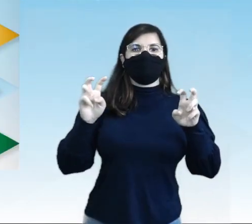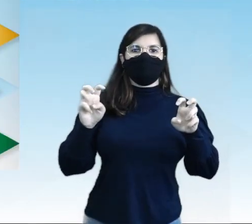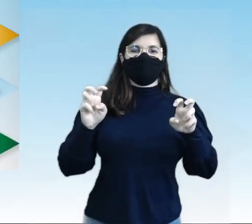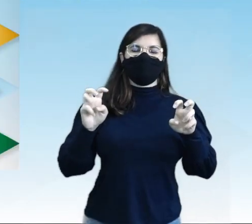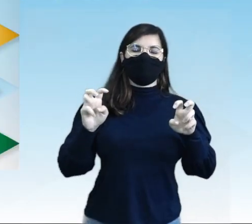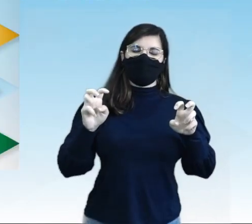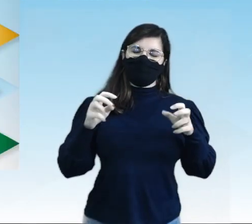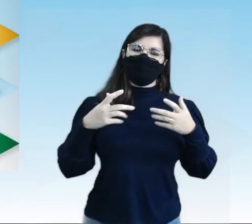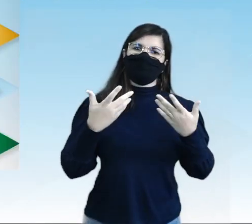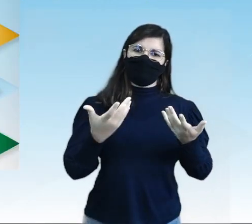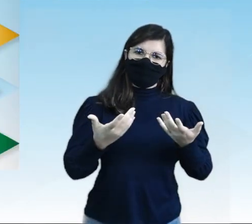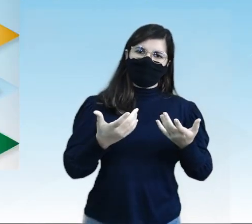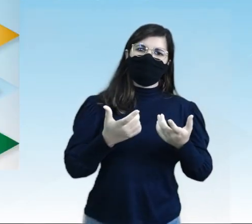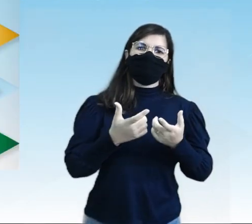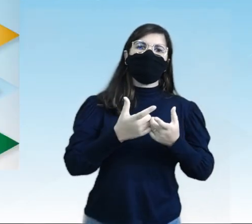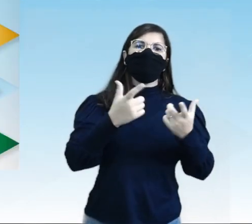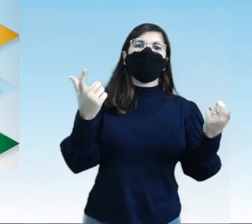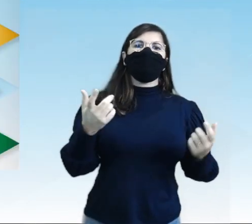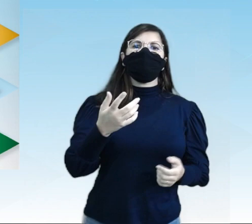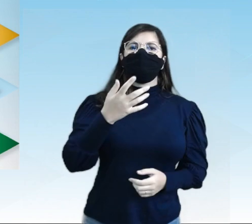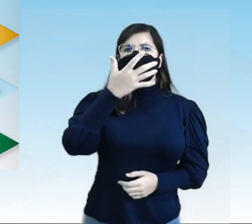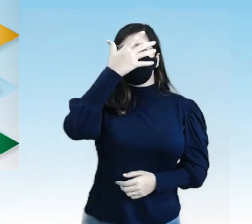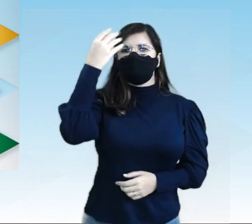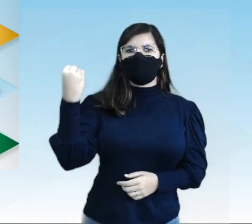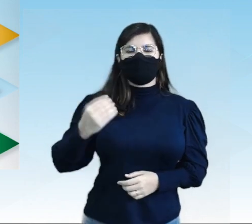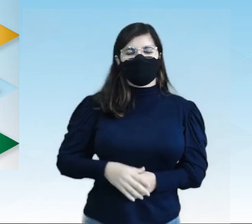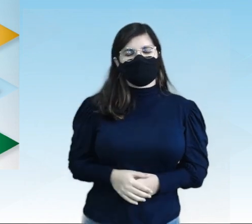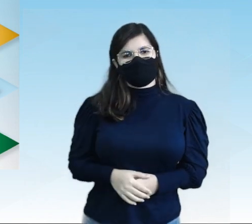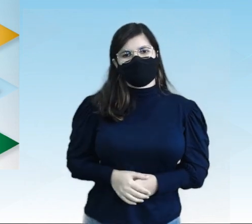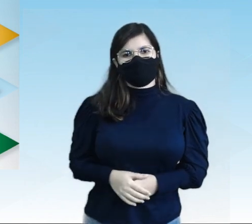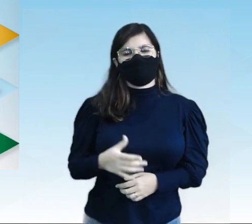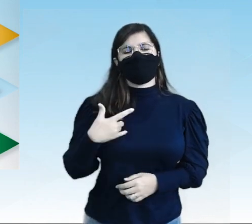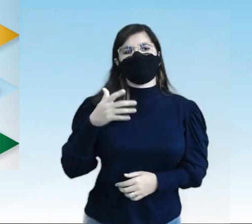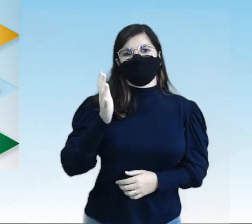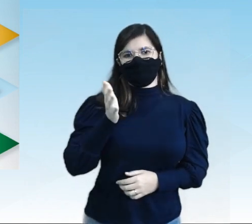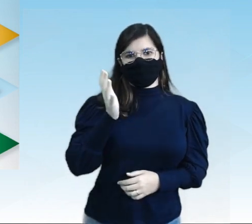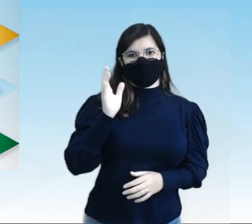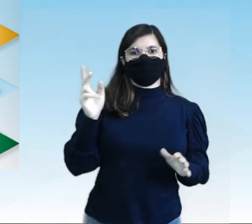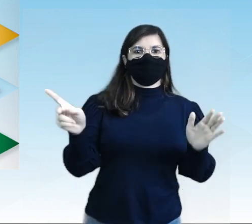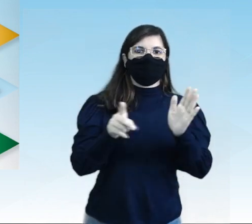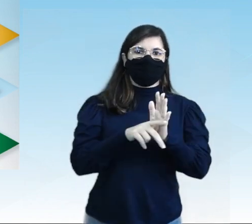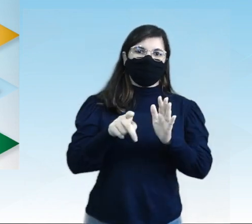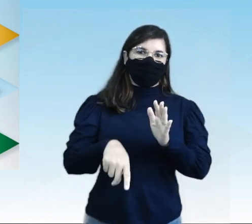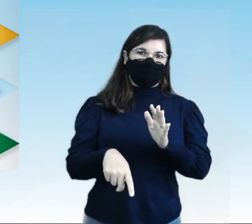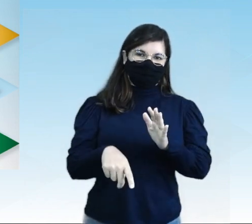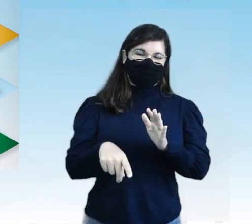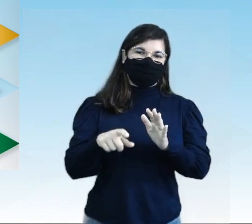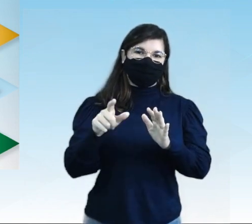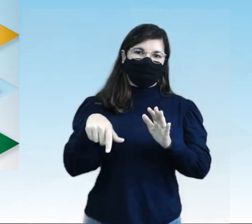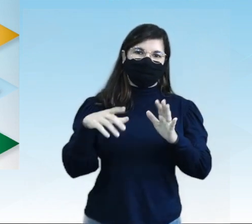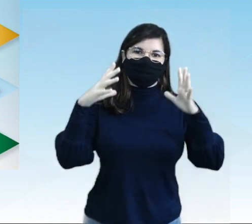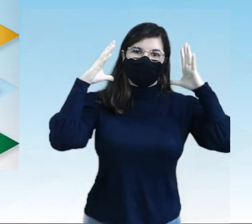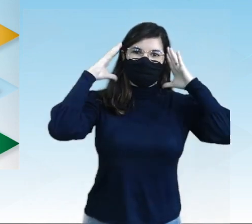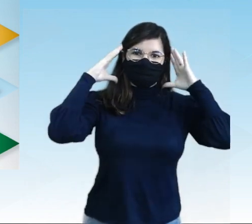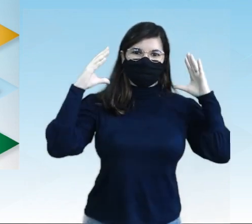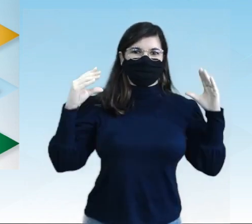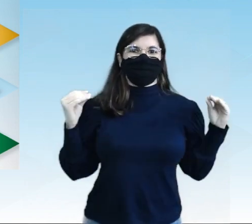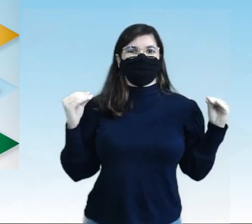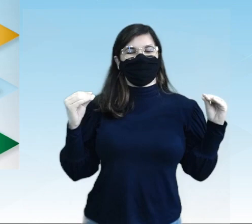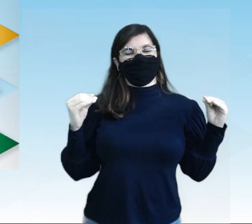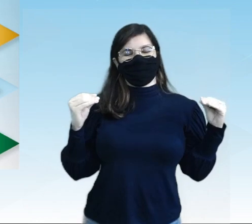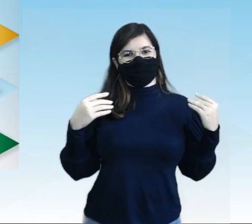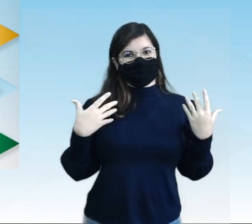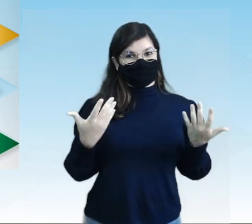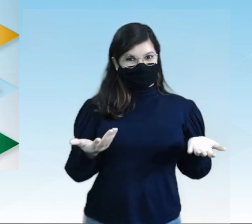que muita gente se esquece um dia já fomos pertencente a Holanda isso